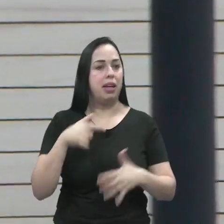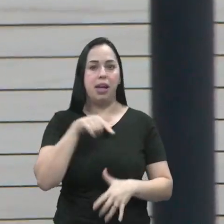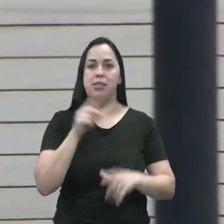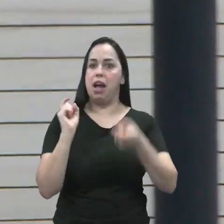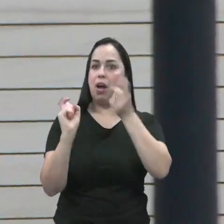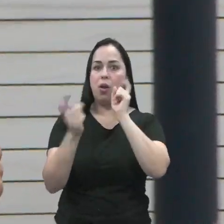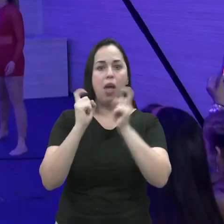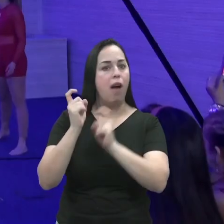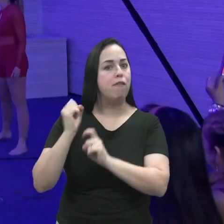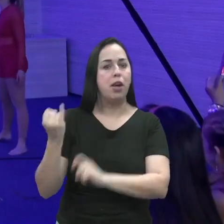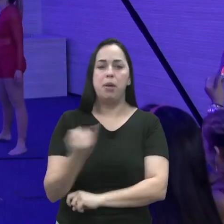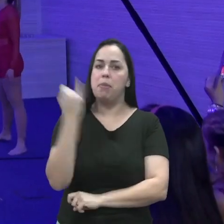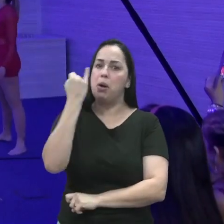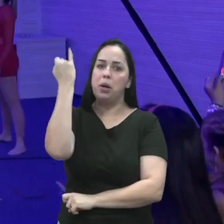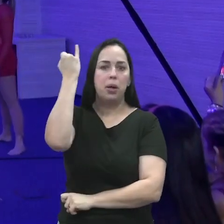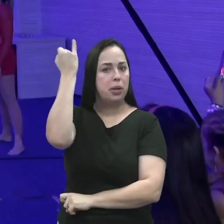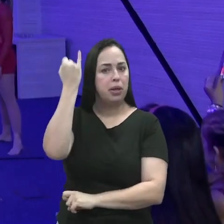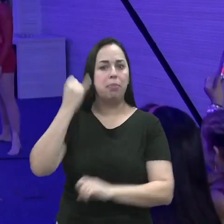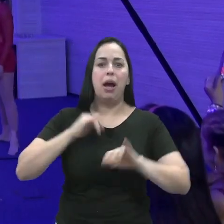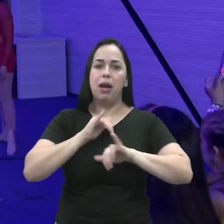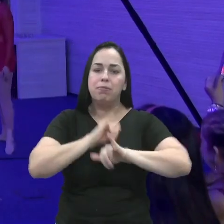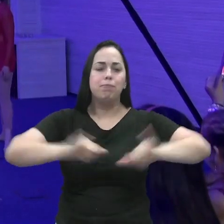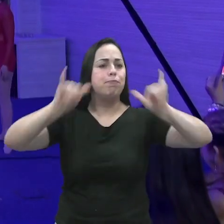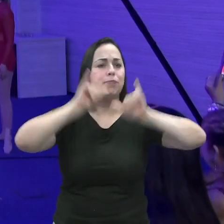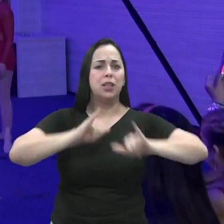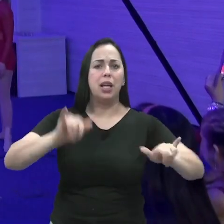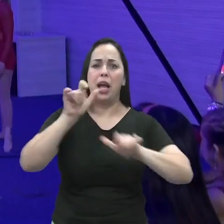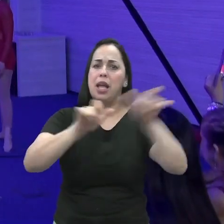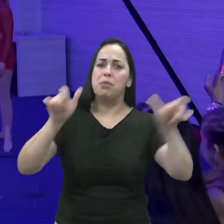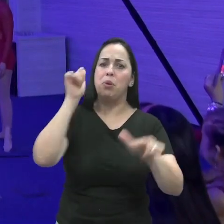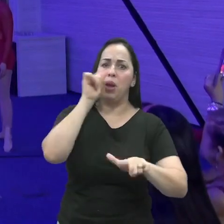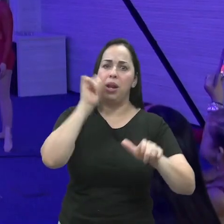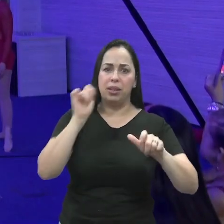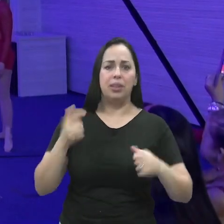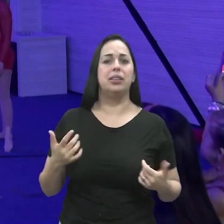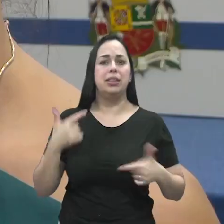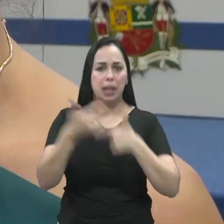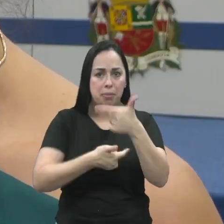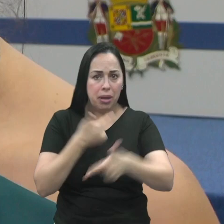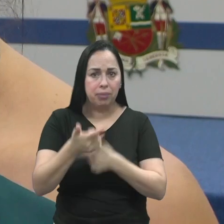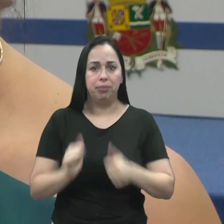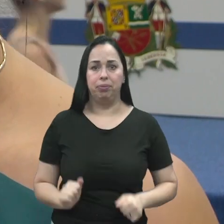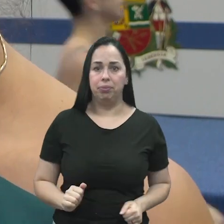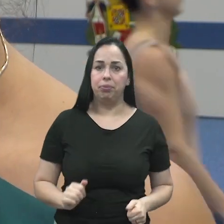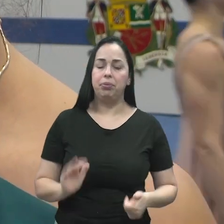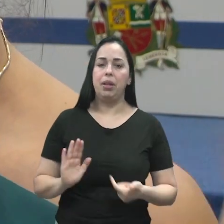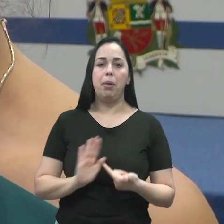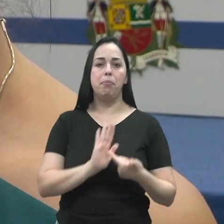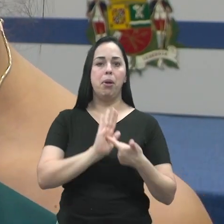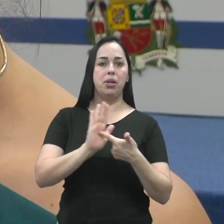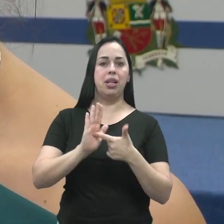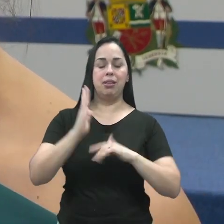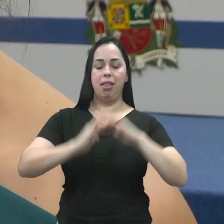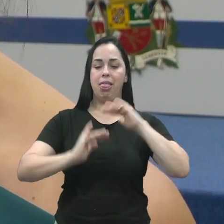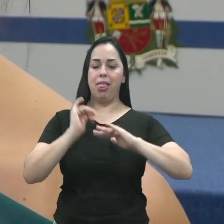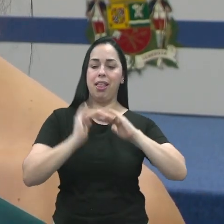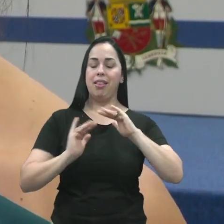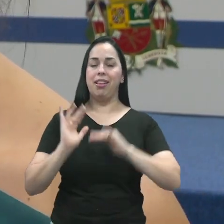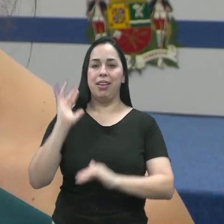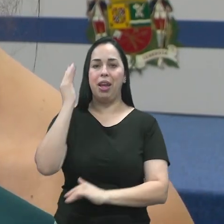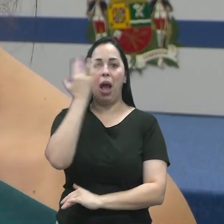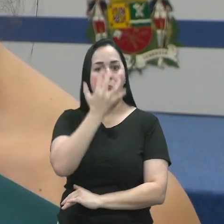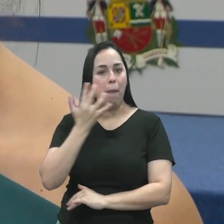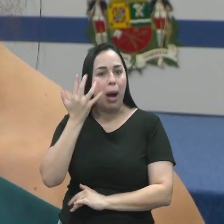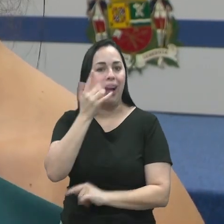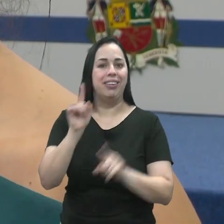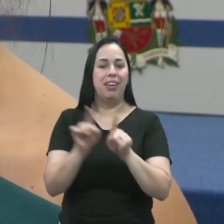foi importante para a divulgação do trabalho das mulheres de São José dos Campos. Trazer a nossa prática, a nossa paixão,